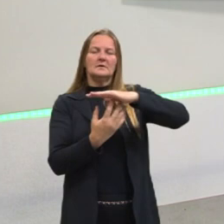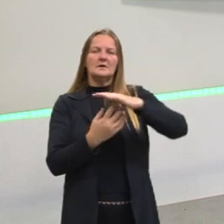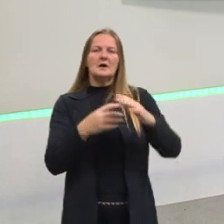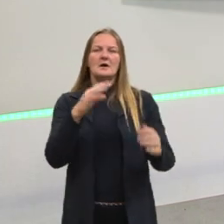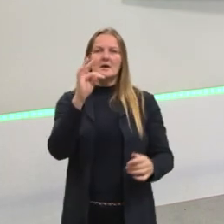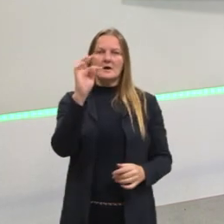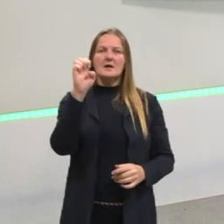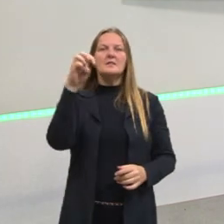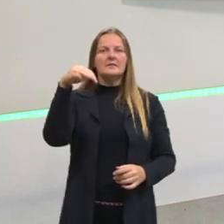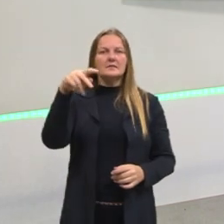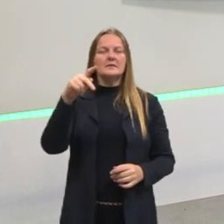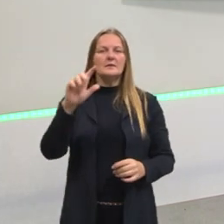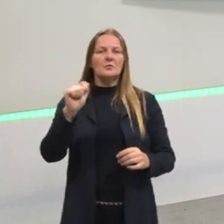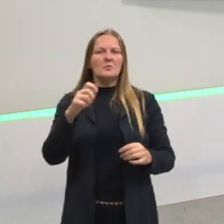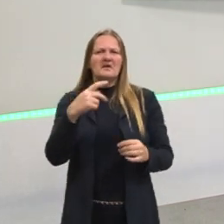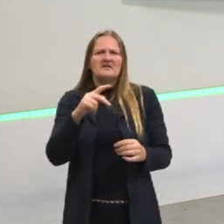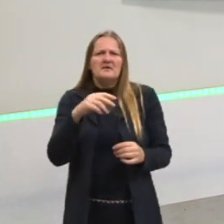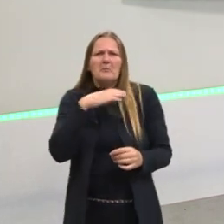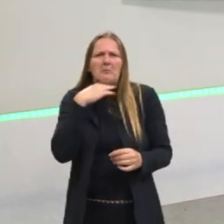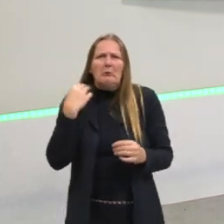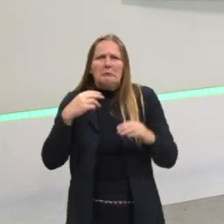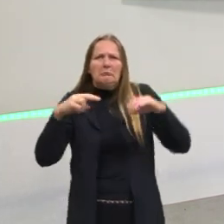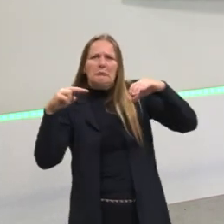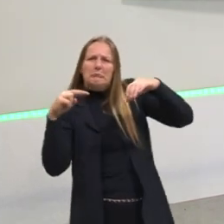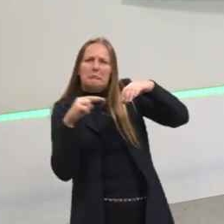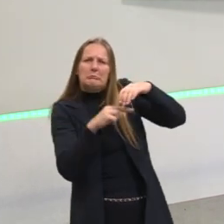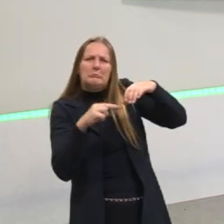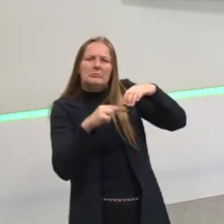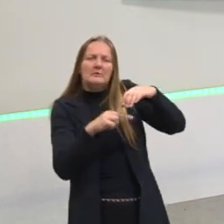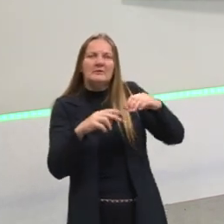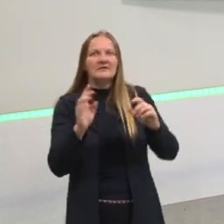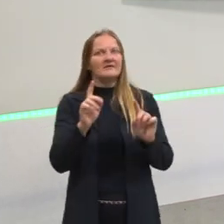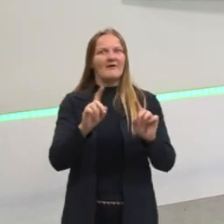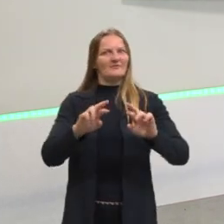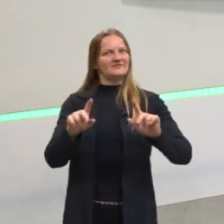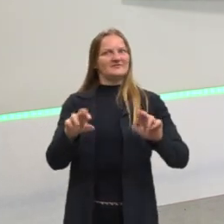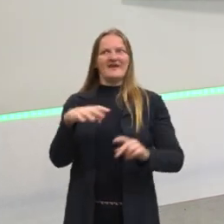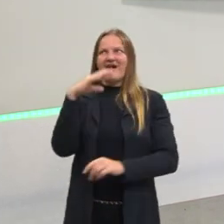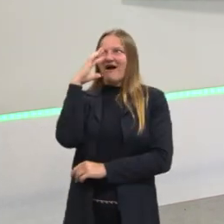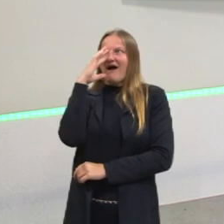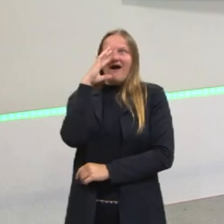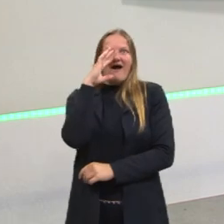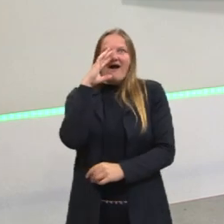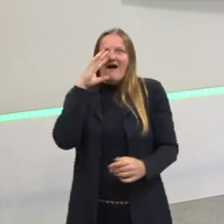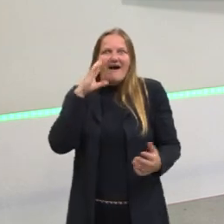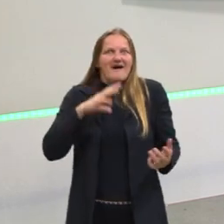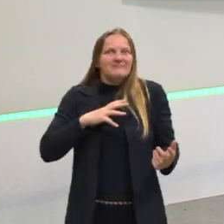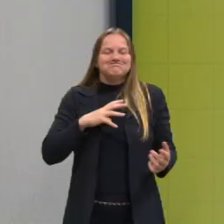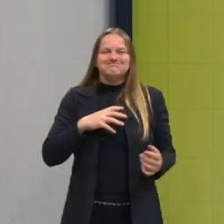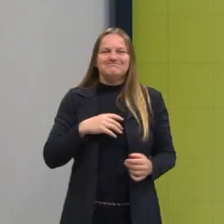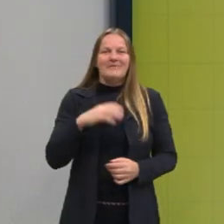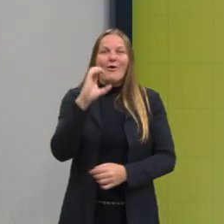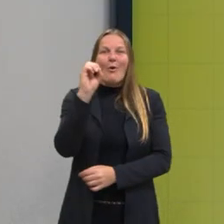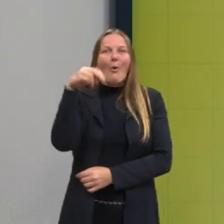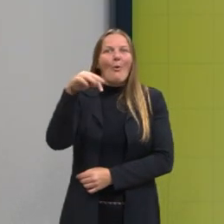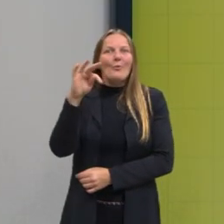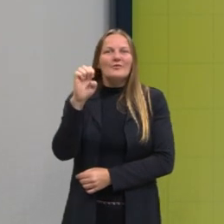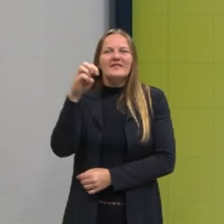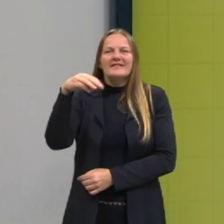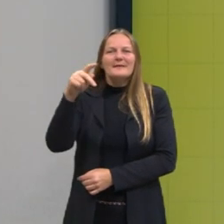eu mais uma característica fúnebre do que contemplativa então esses zigurate ele é uma marca